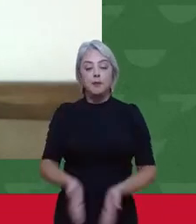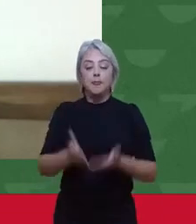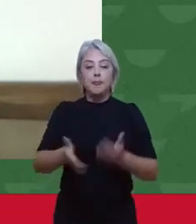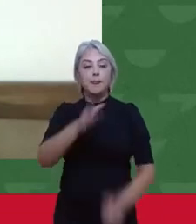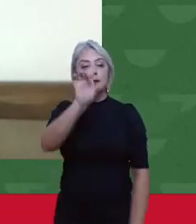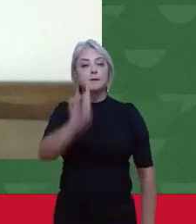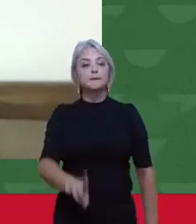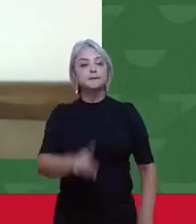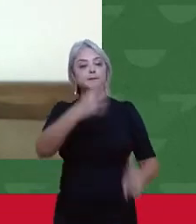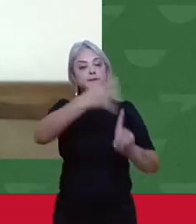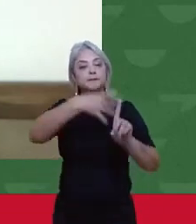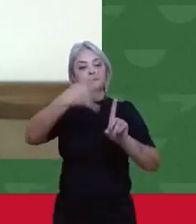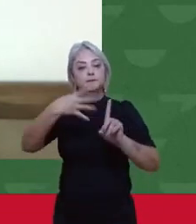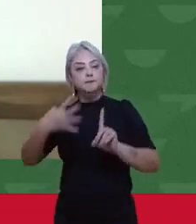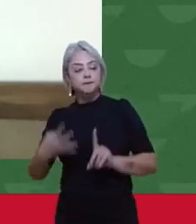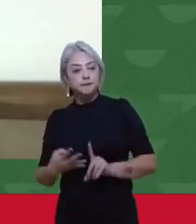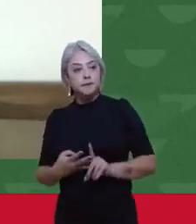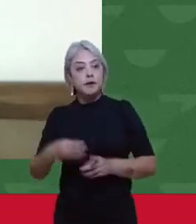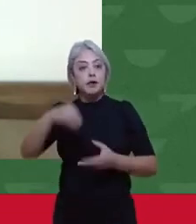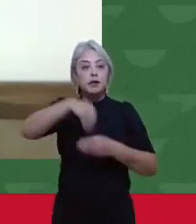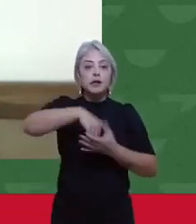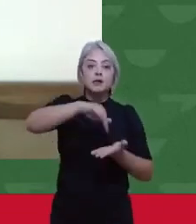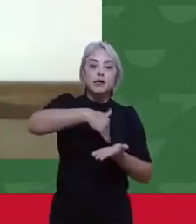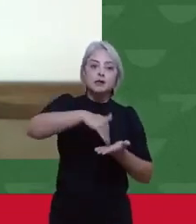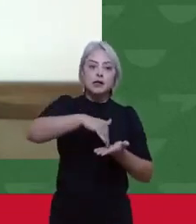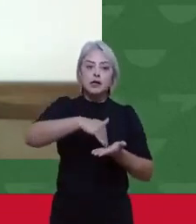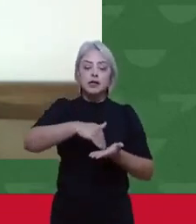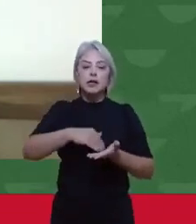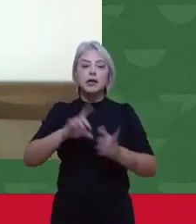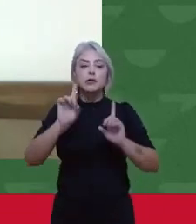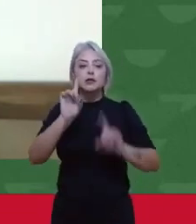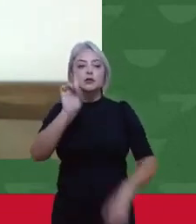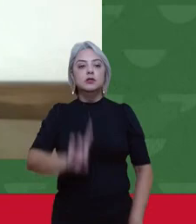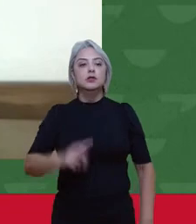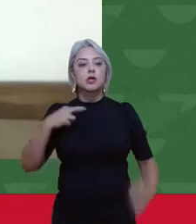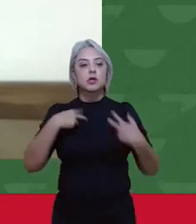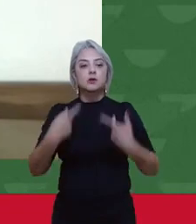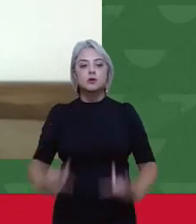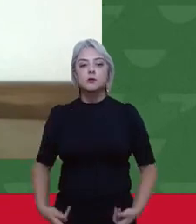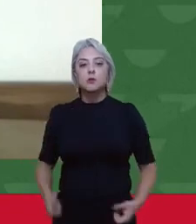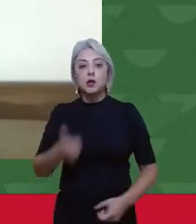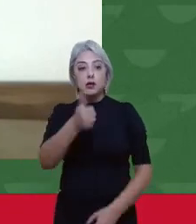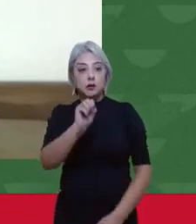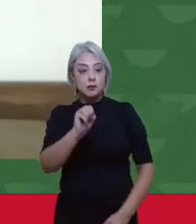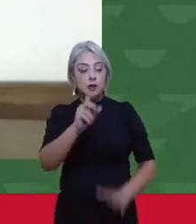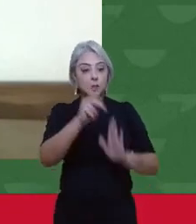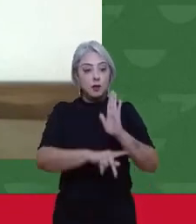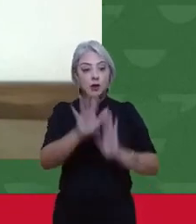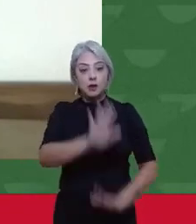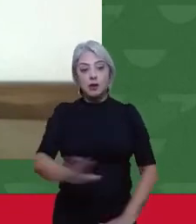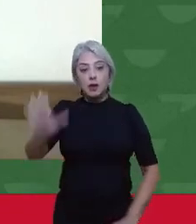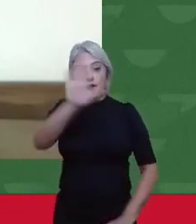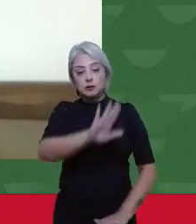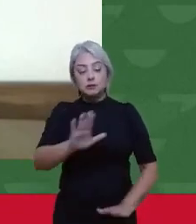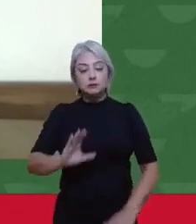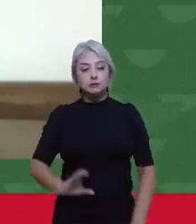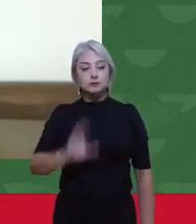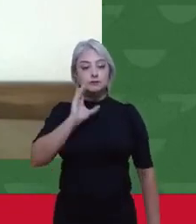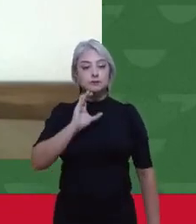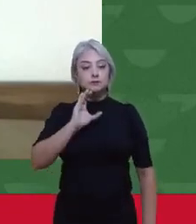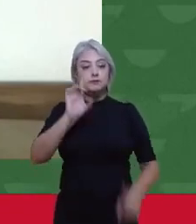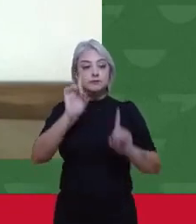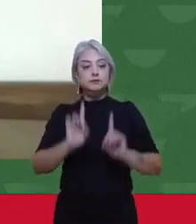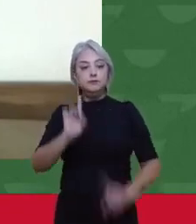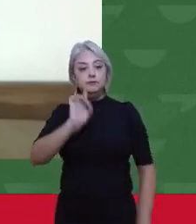de Direitos LGBT na Secretaria de Direitos Humanos. Em 2010, a criação do Plano Nacional de Promoção da Cidadania e Direitos